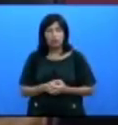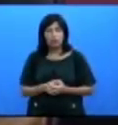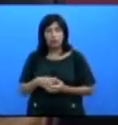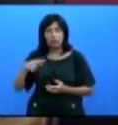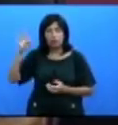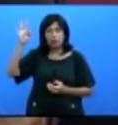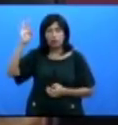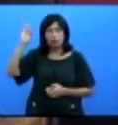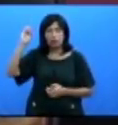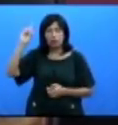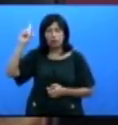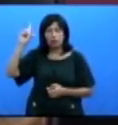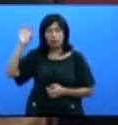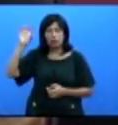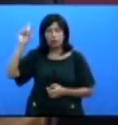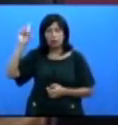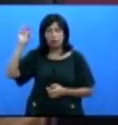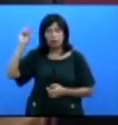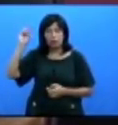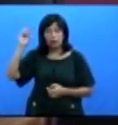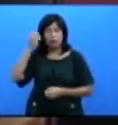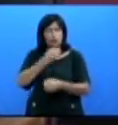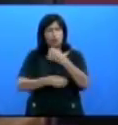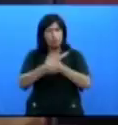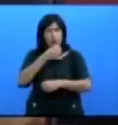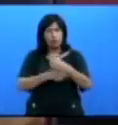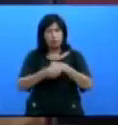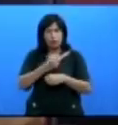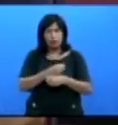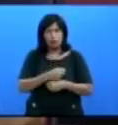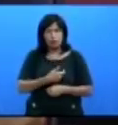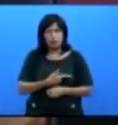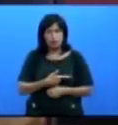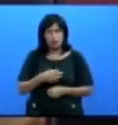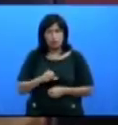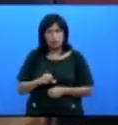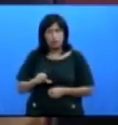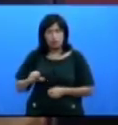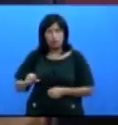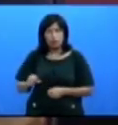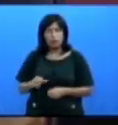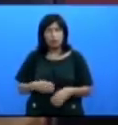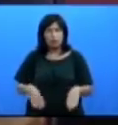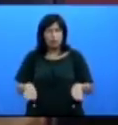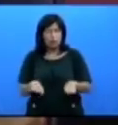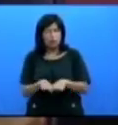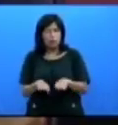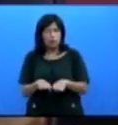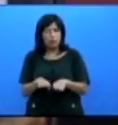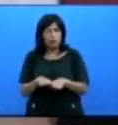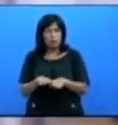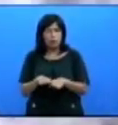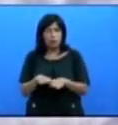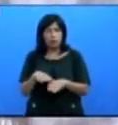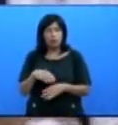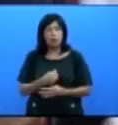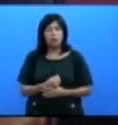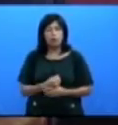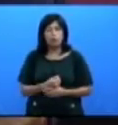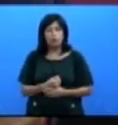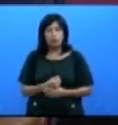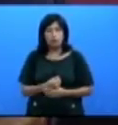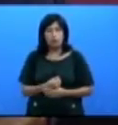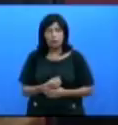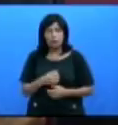e desde 1996, e é personal trainer também em várias academias, condomínios e clubes